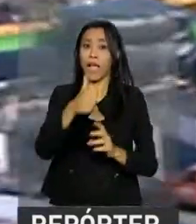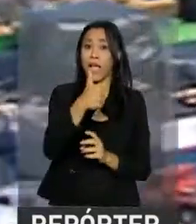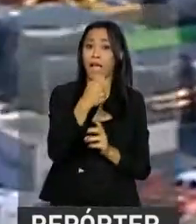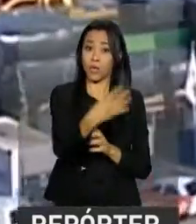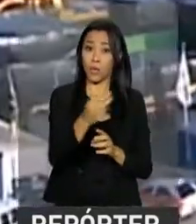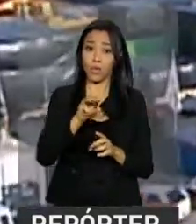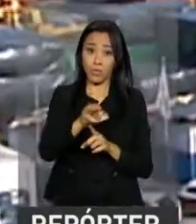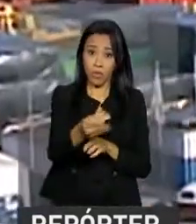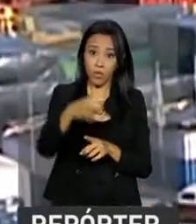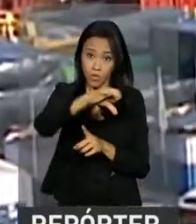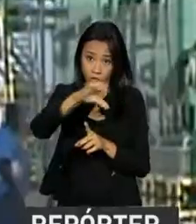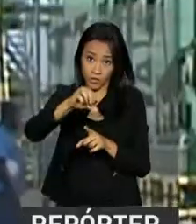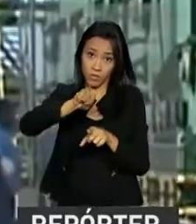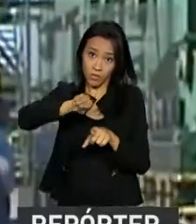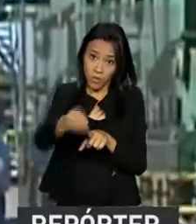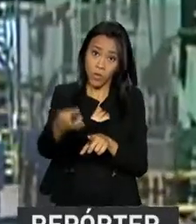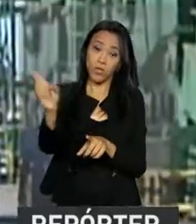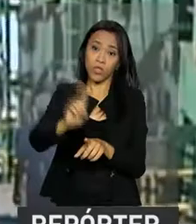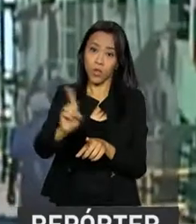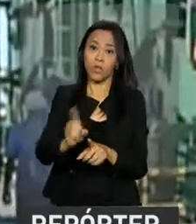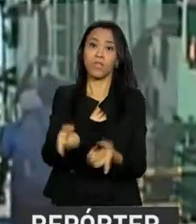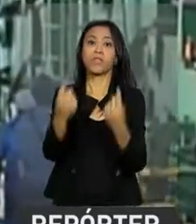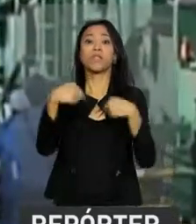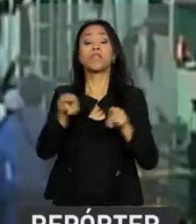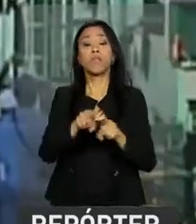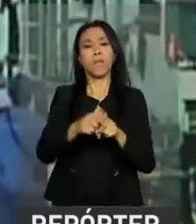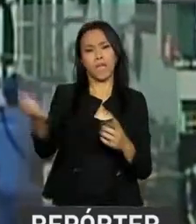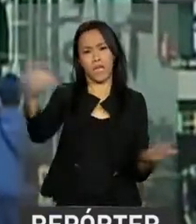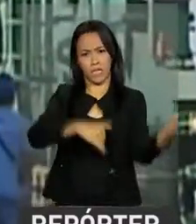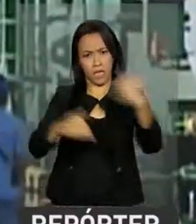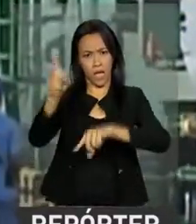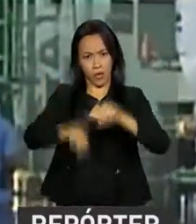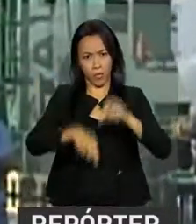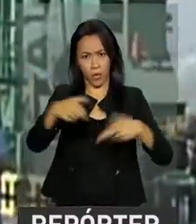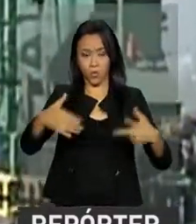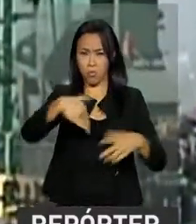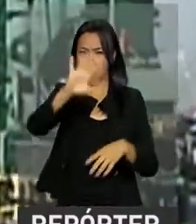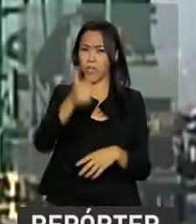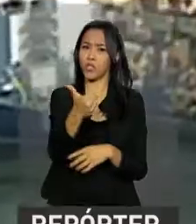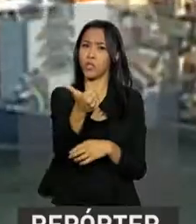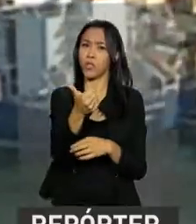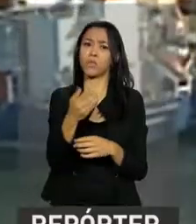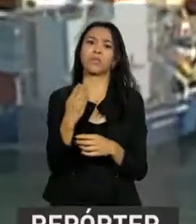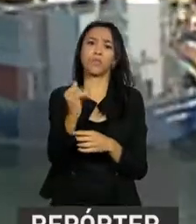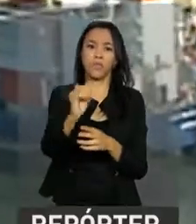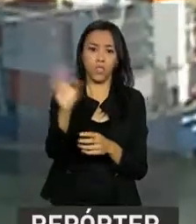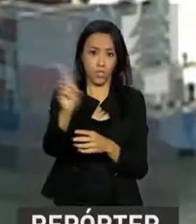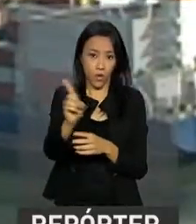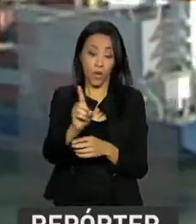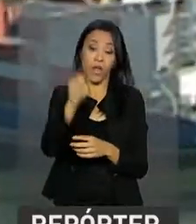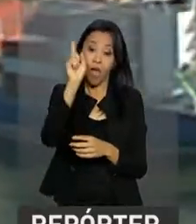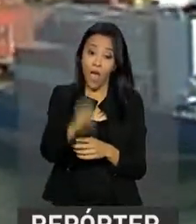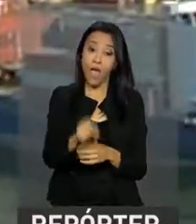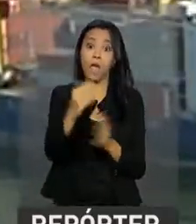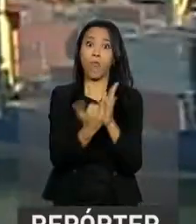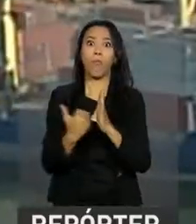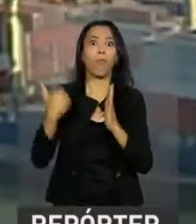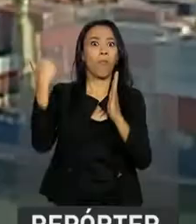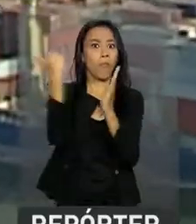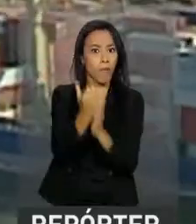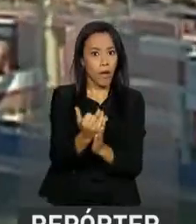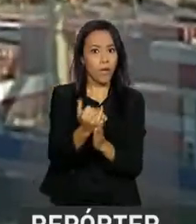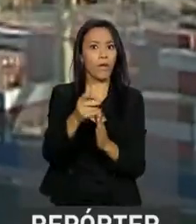900 milhões de dólares e importações de mais de 12 bilhões de dólares. O maior crescimento foi registrado